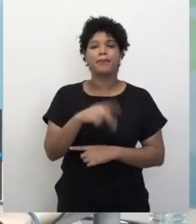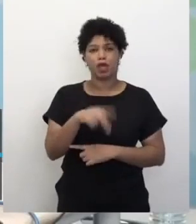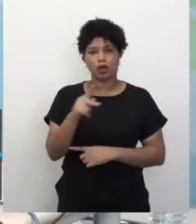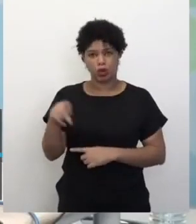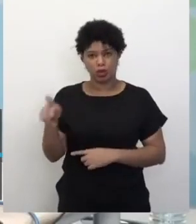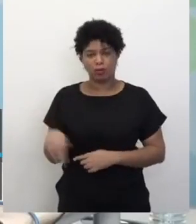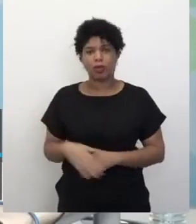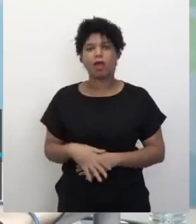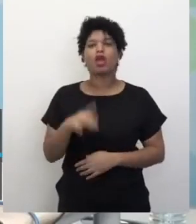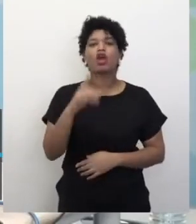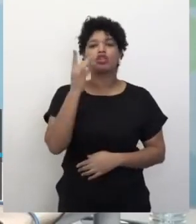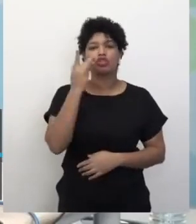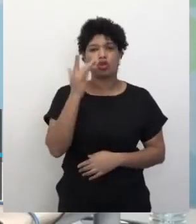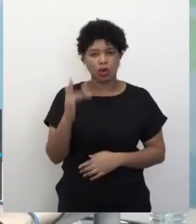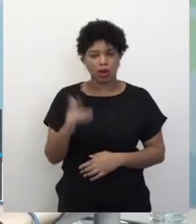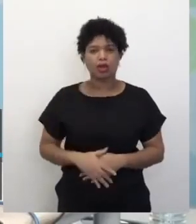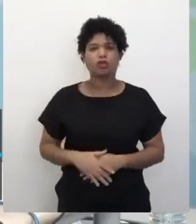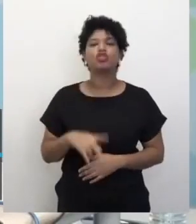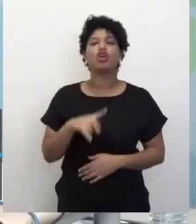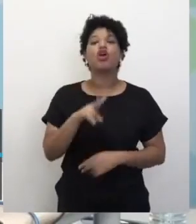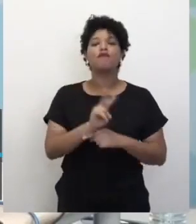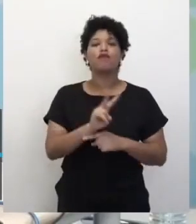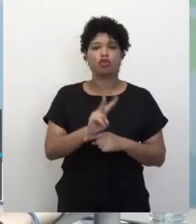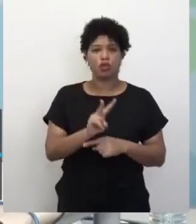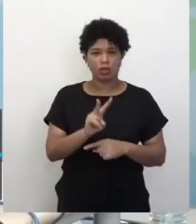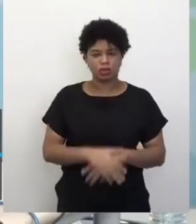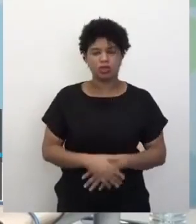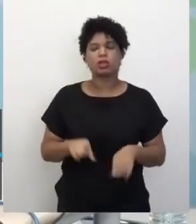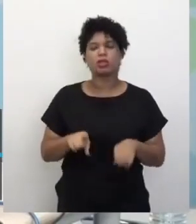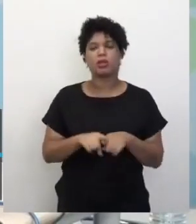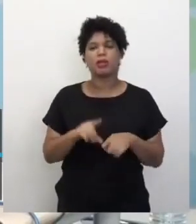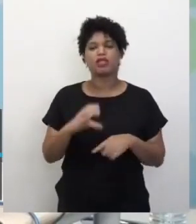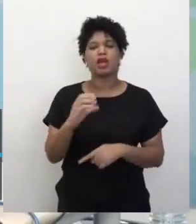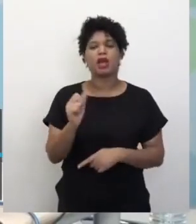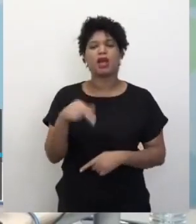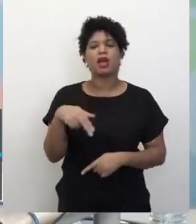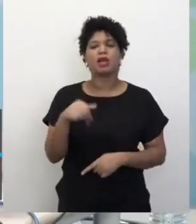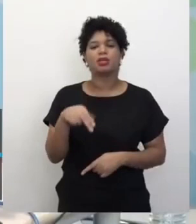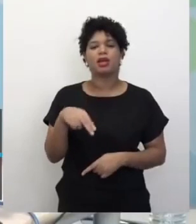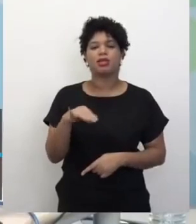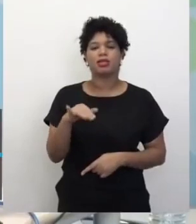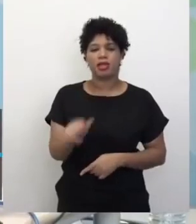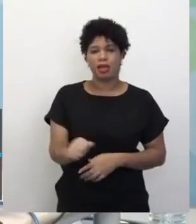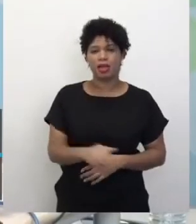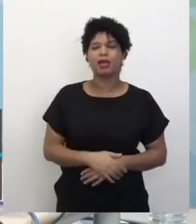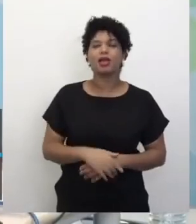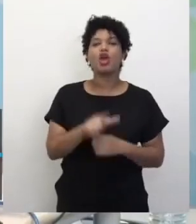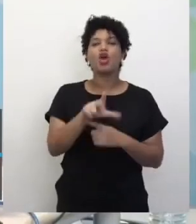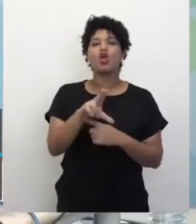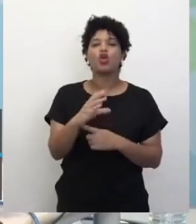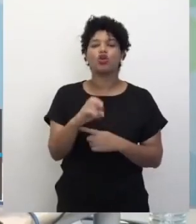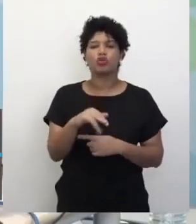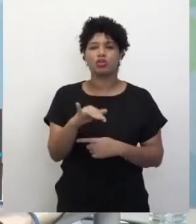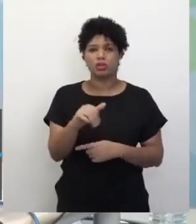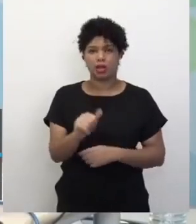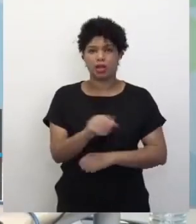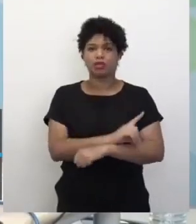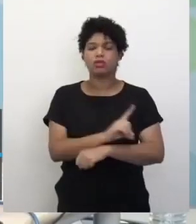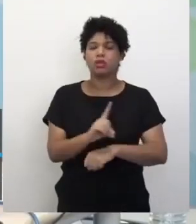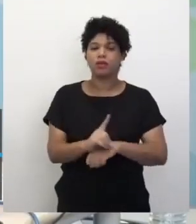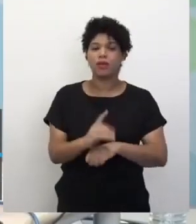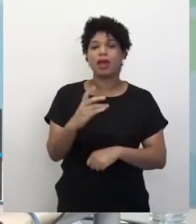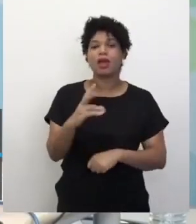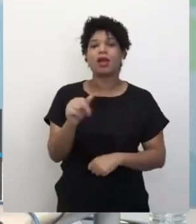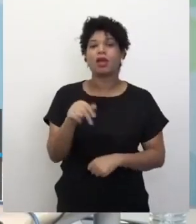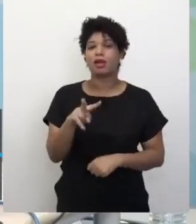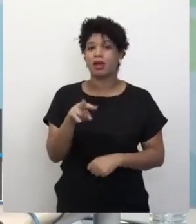de Valentim Gentil, de Votorantim, de Cananéia, deixa eu pôr mais para cá para ver melhor, Lucélia, de Diadema, Cravinhos, aqui de São